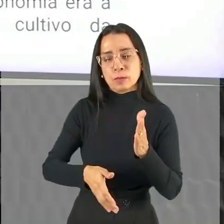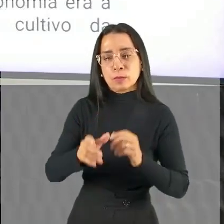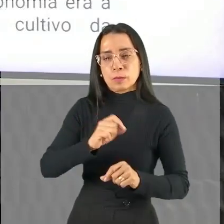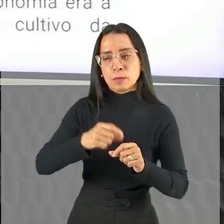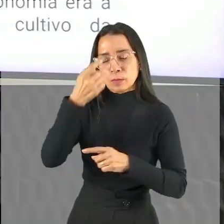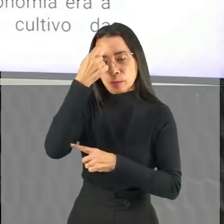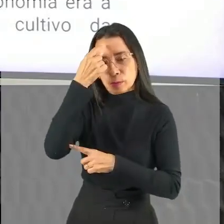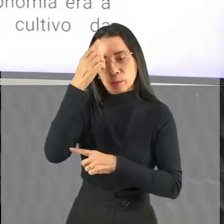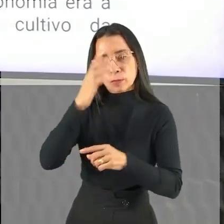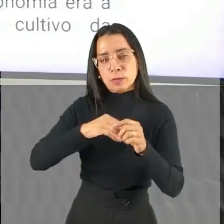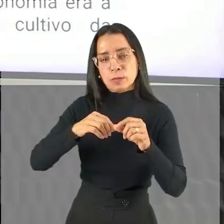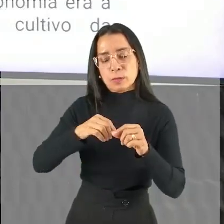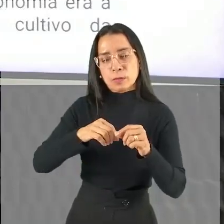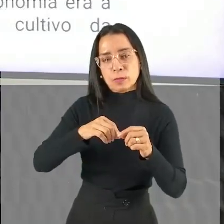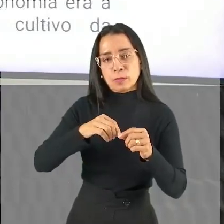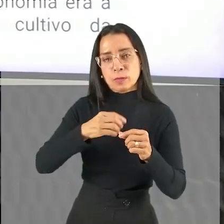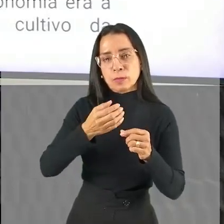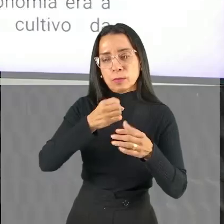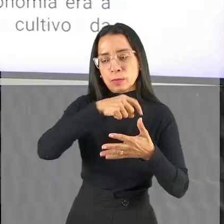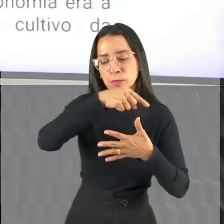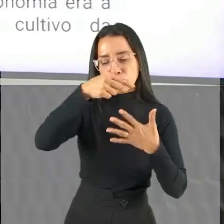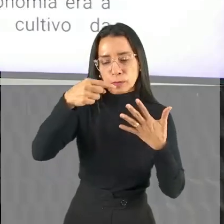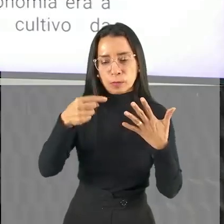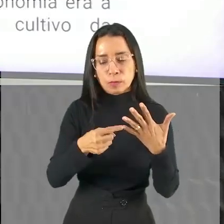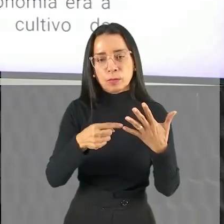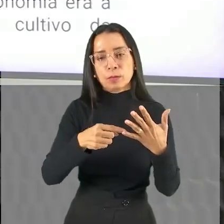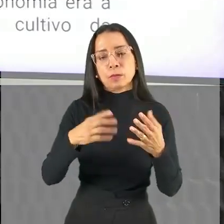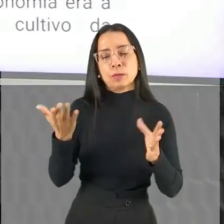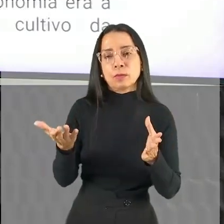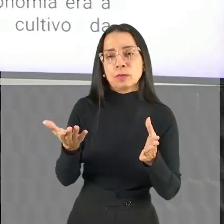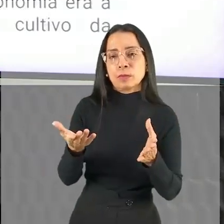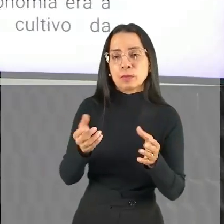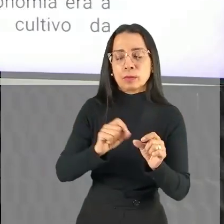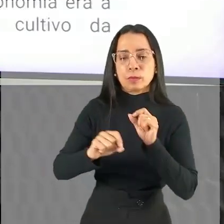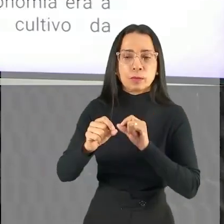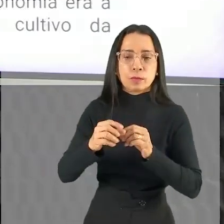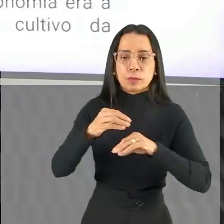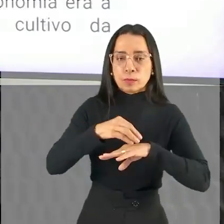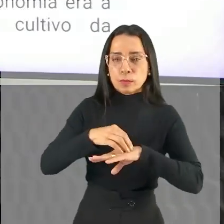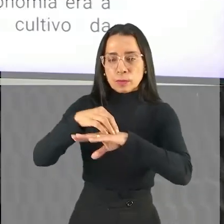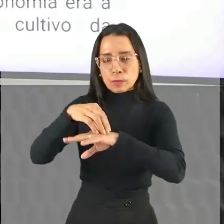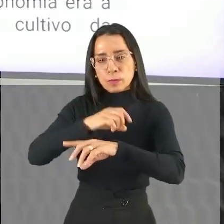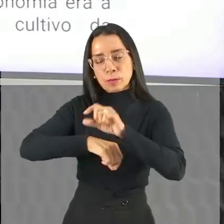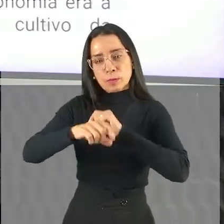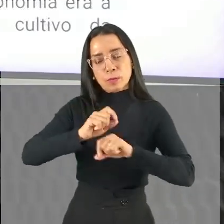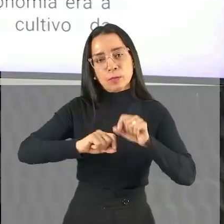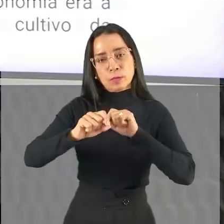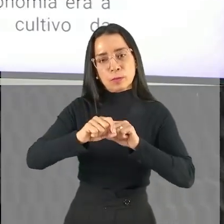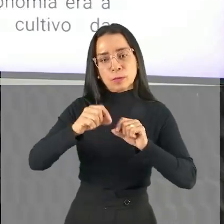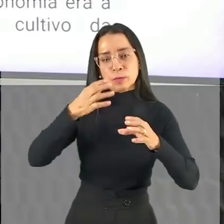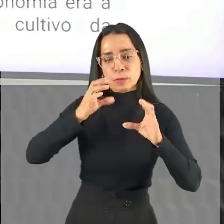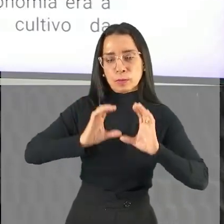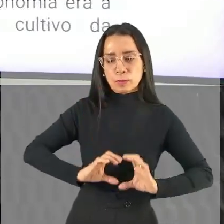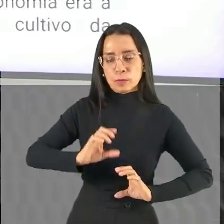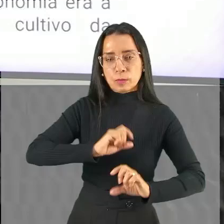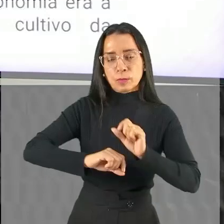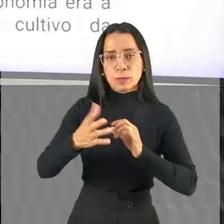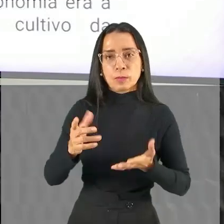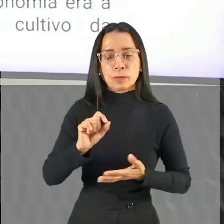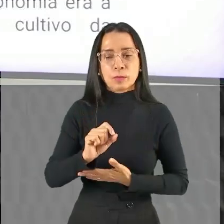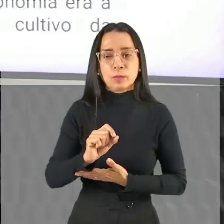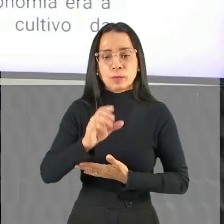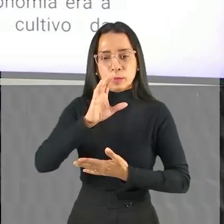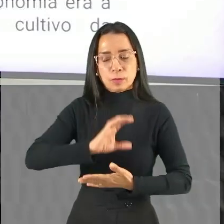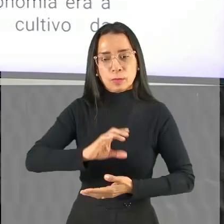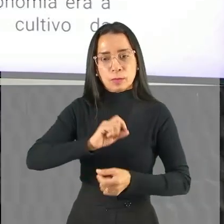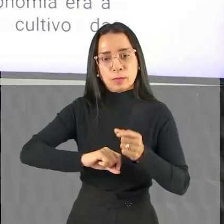aquela ideia de aspecto civilizatório, de portador da civilização, porque as pessoas que estavam aqui elas já estavam organizadas,